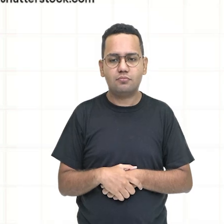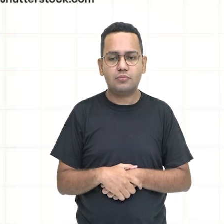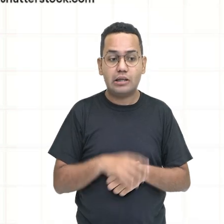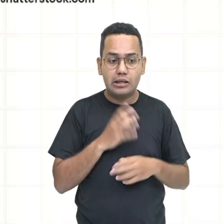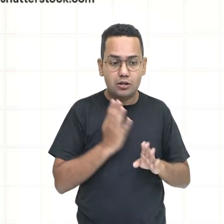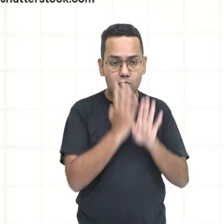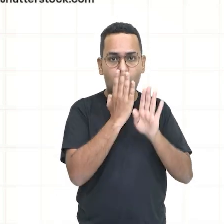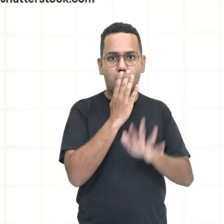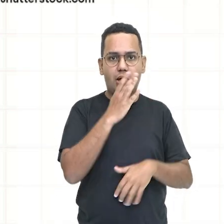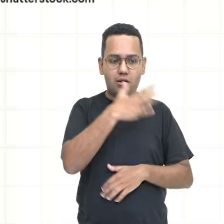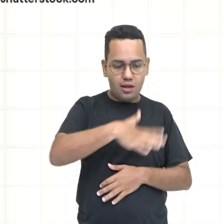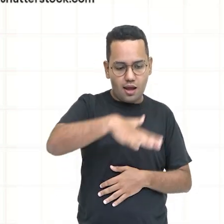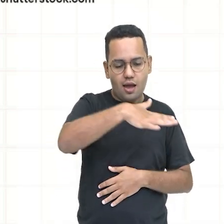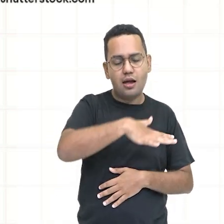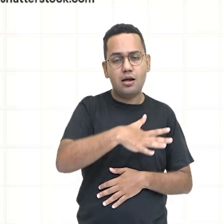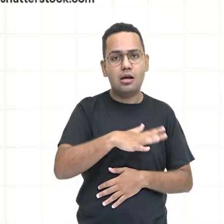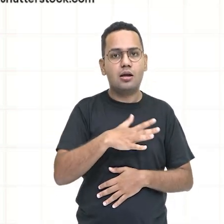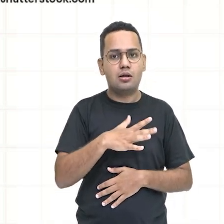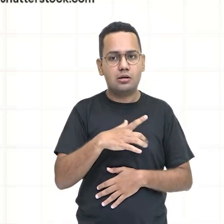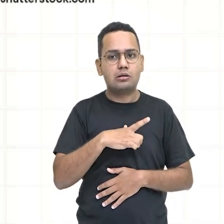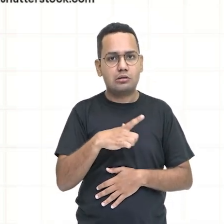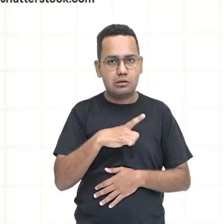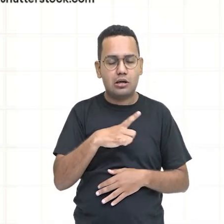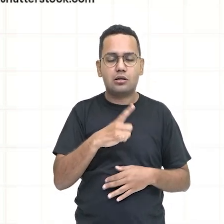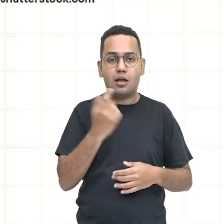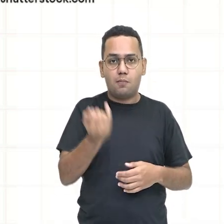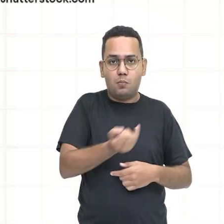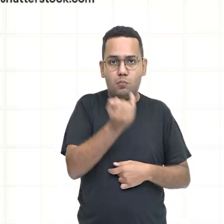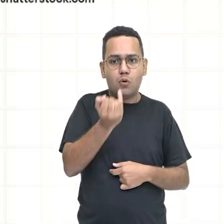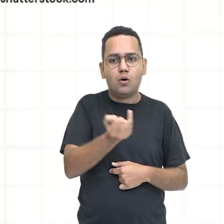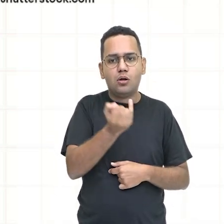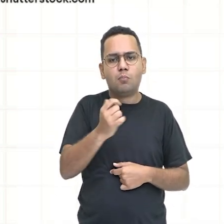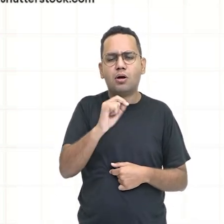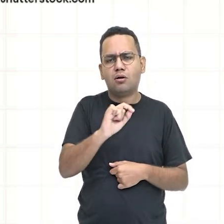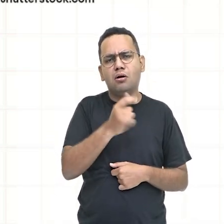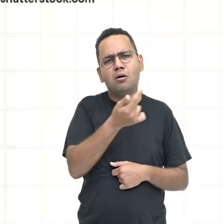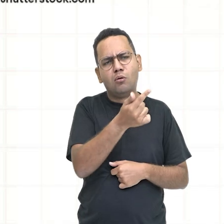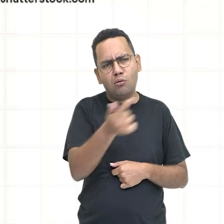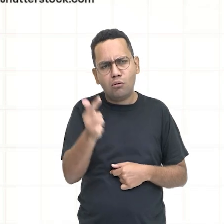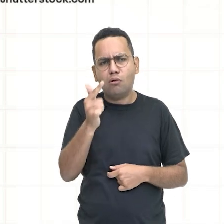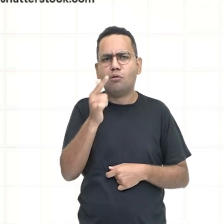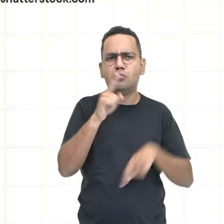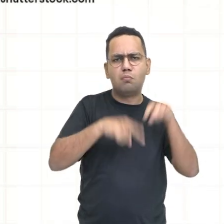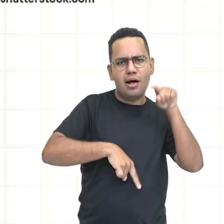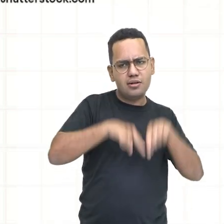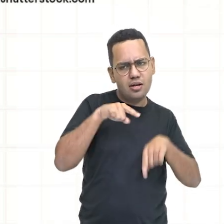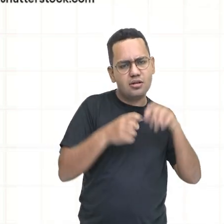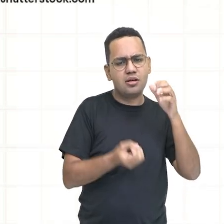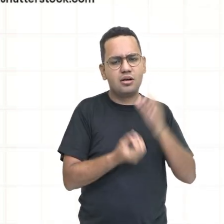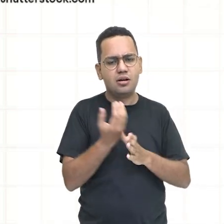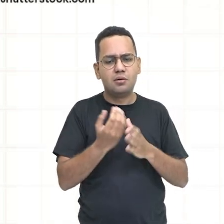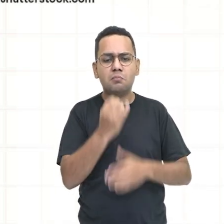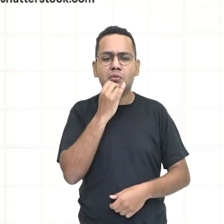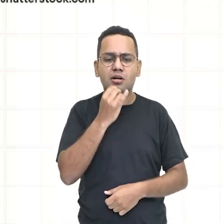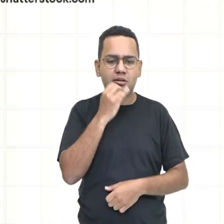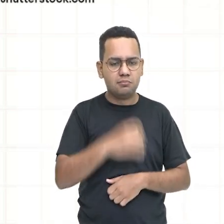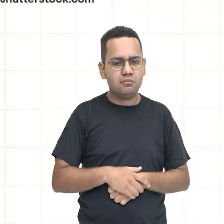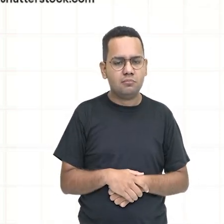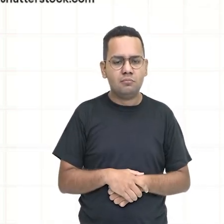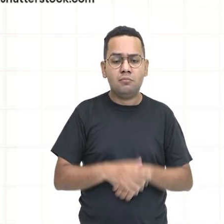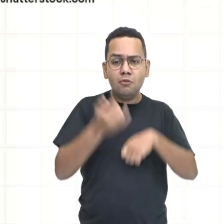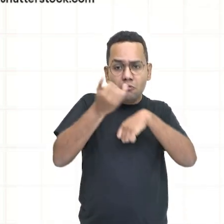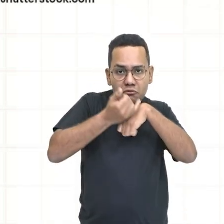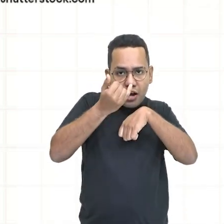são bastante importantes aí para uma série de outros produtos, né? Então, minério de ferro, veja só